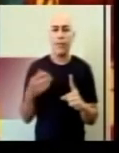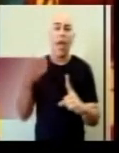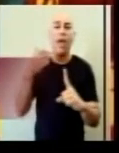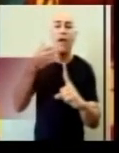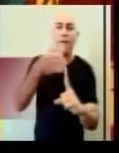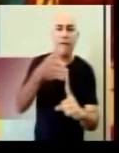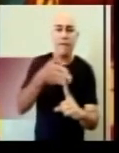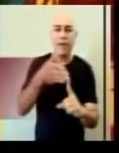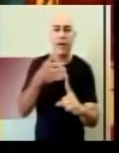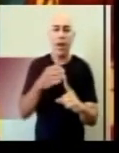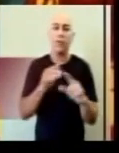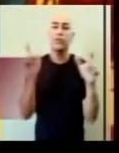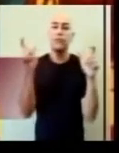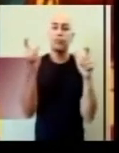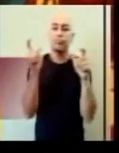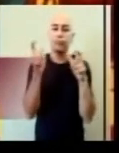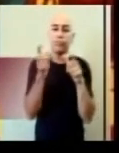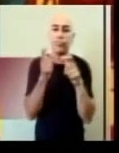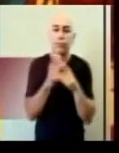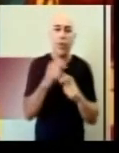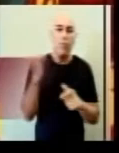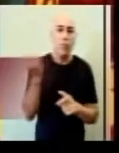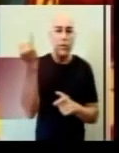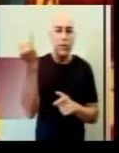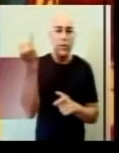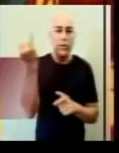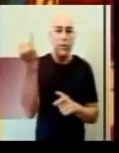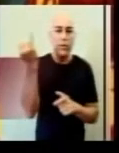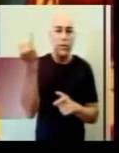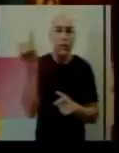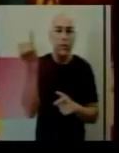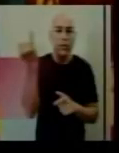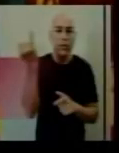aglomerações. Houve uma redução importante, principalmente nas